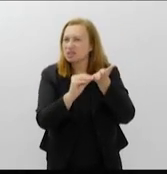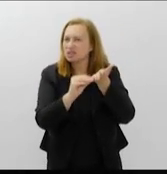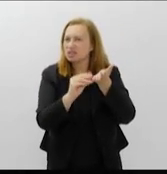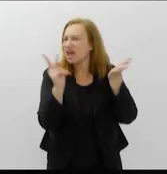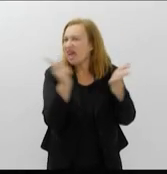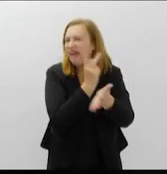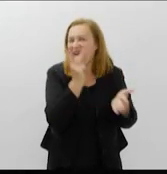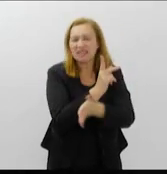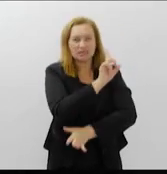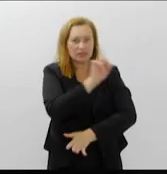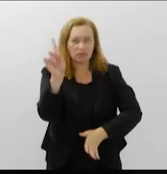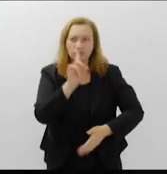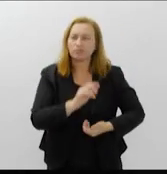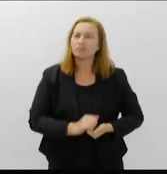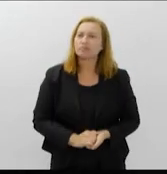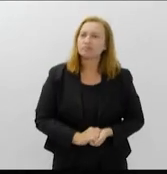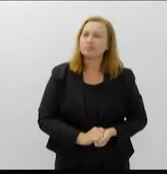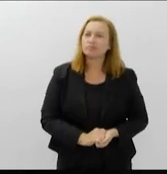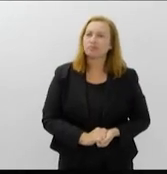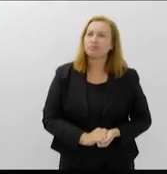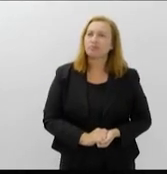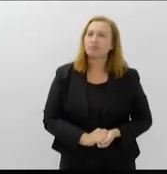ilegalidade.